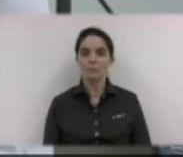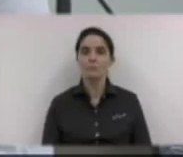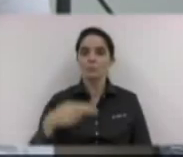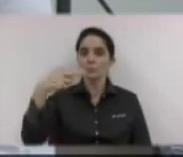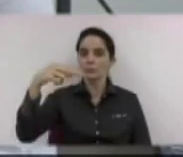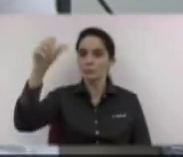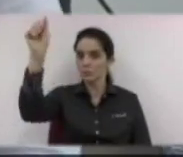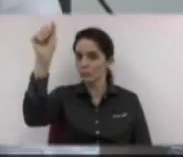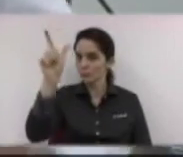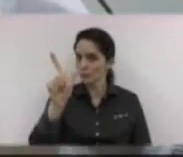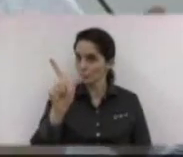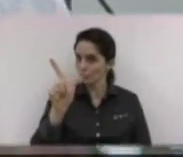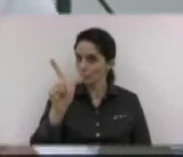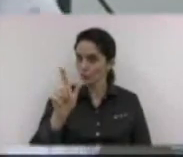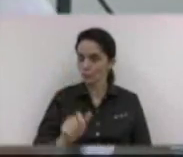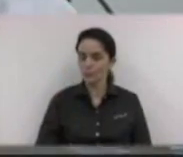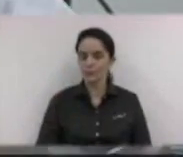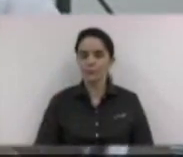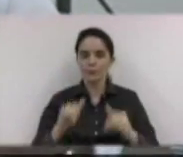nós